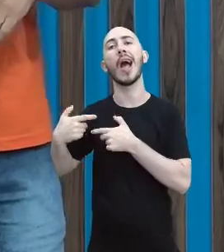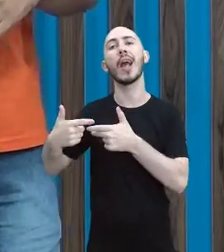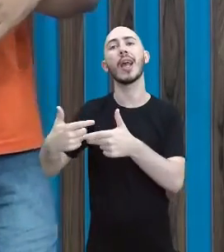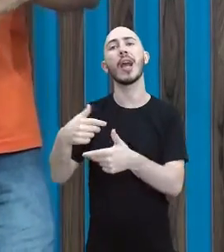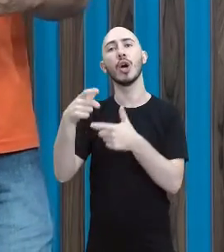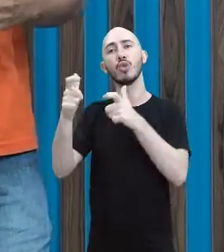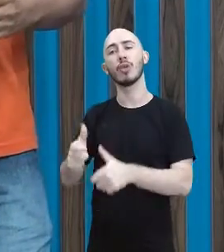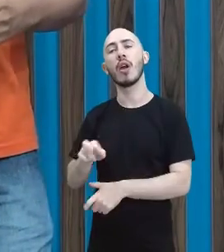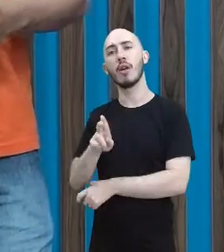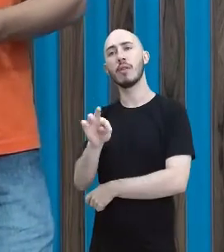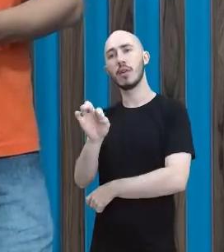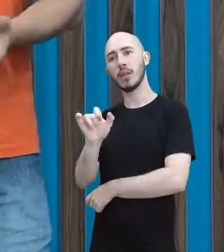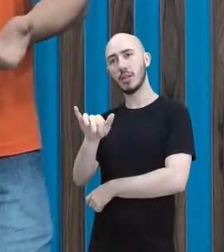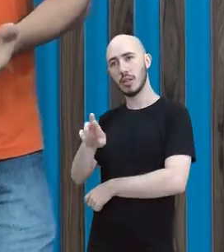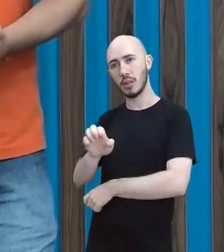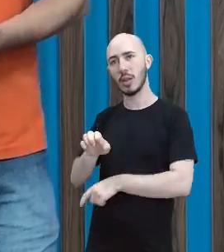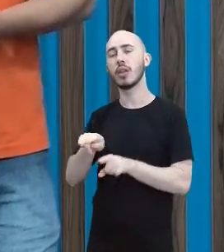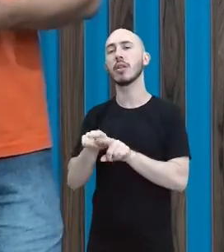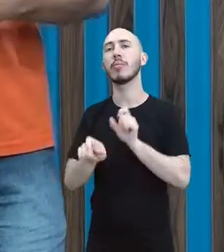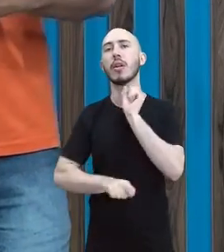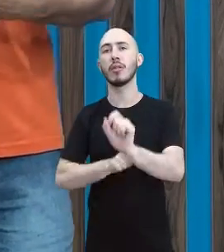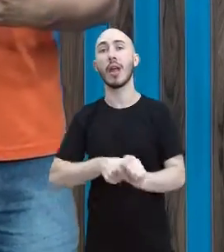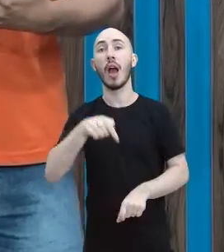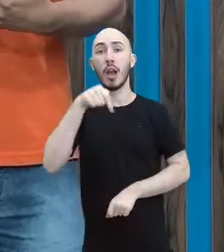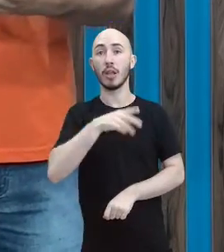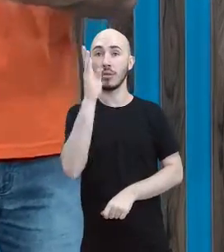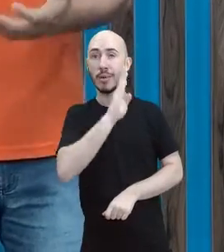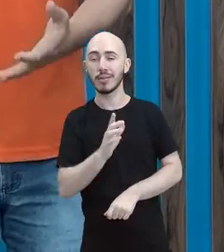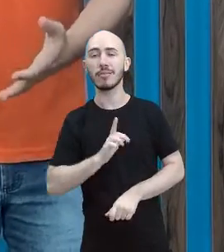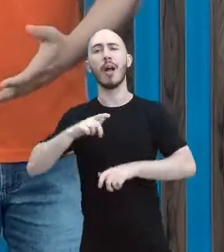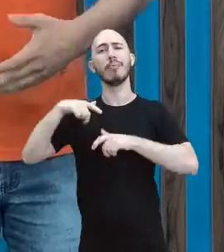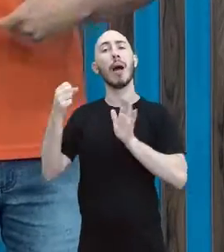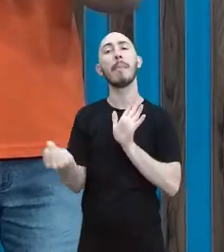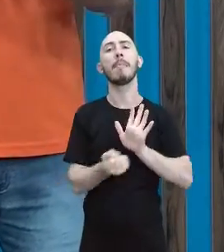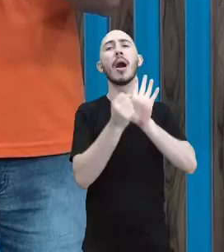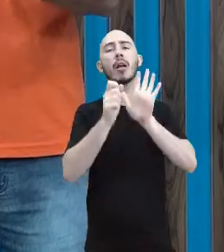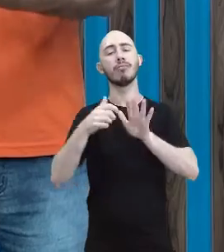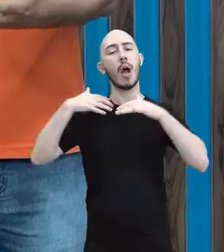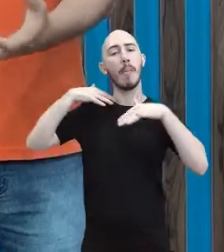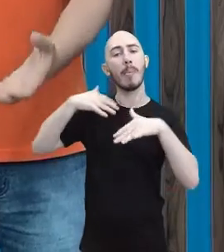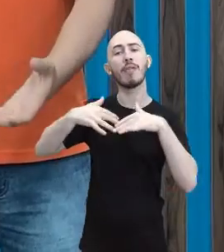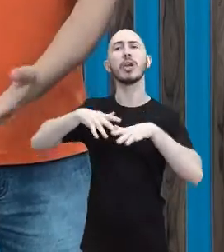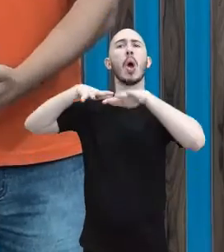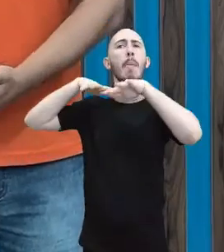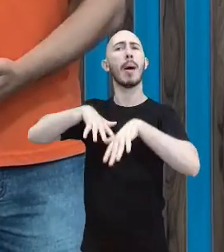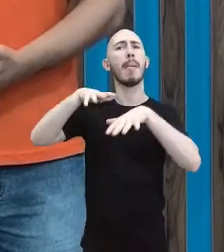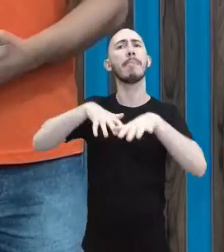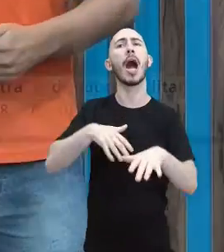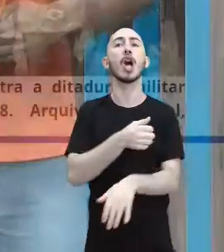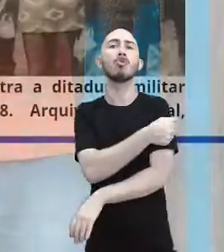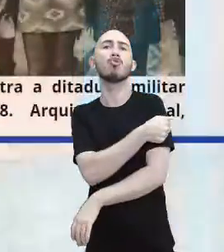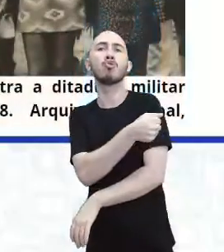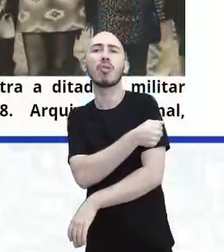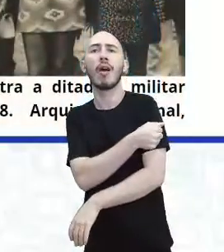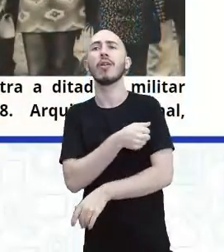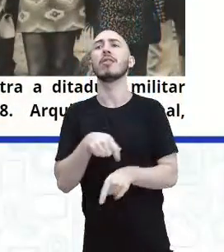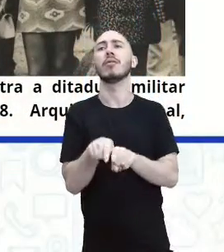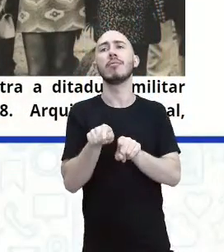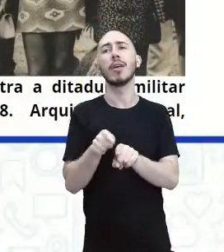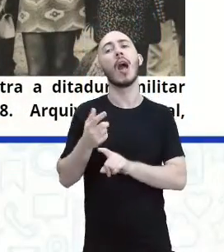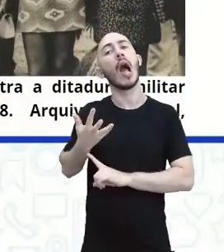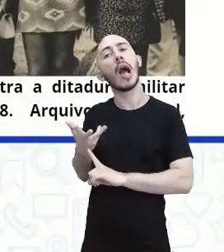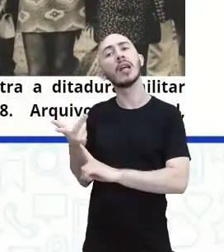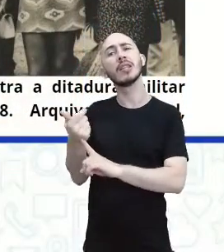Brasil, 1968 foi um ano marcado pelas lutas dos movimentos estudantis, dos